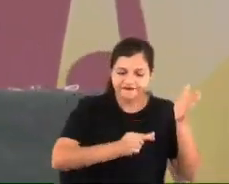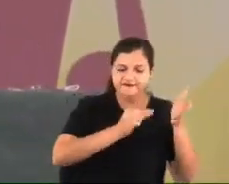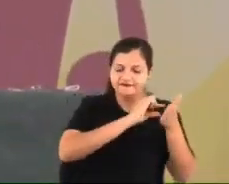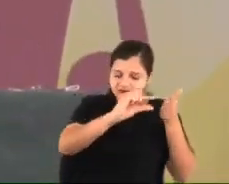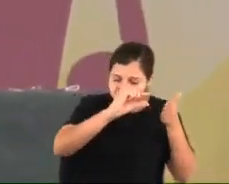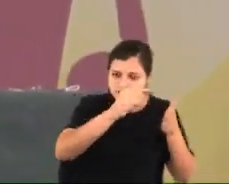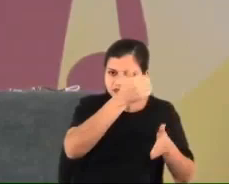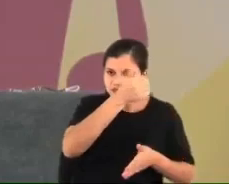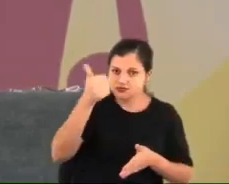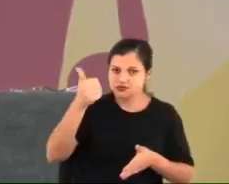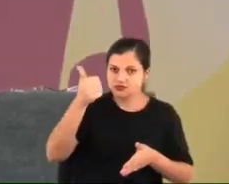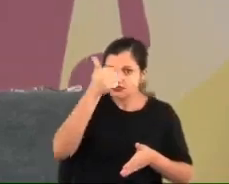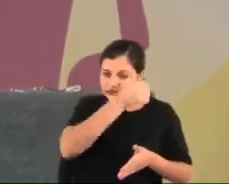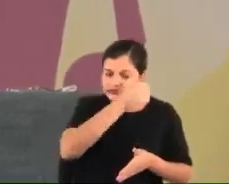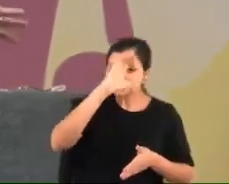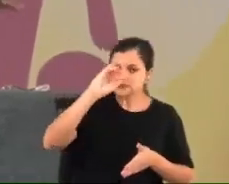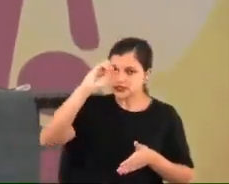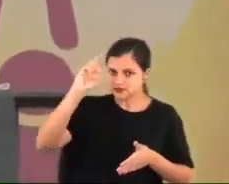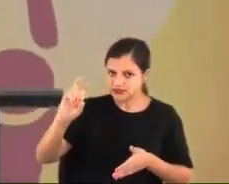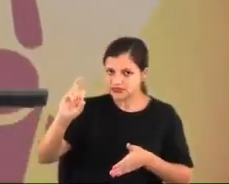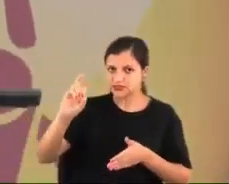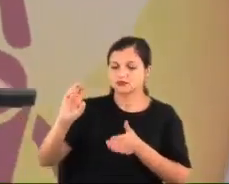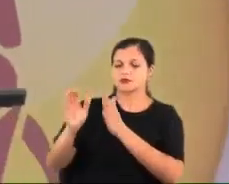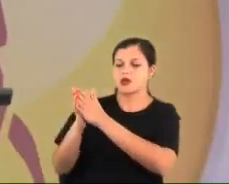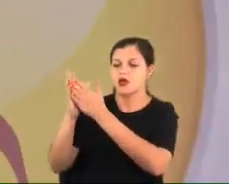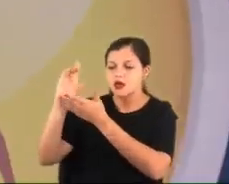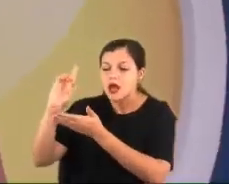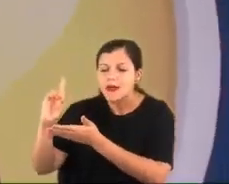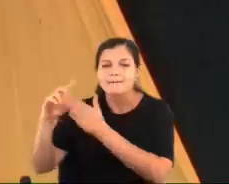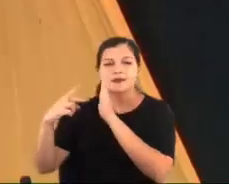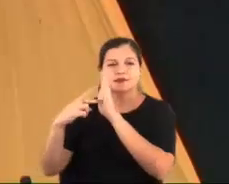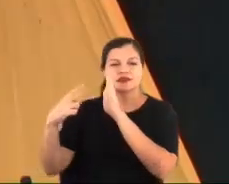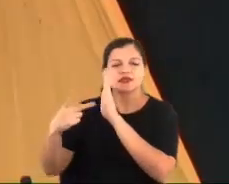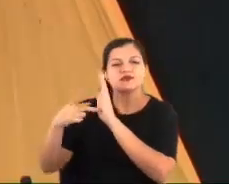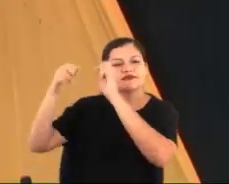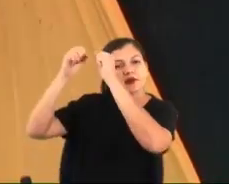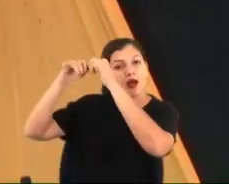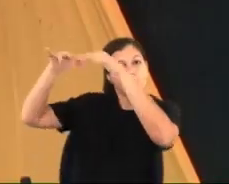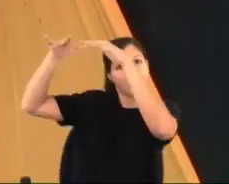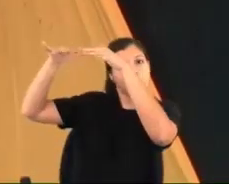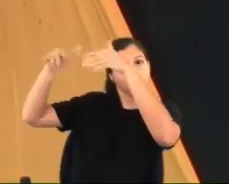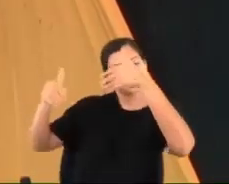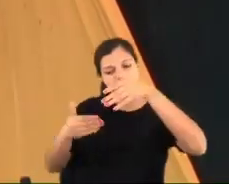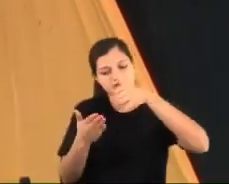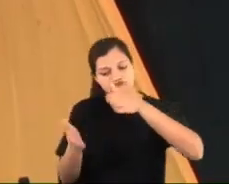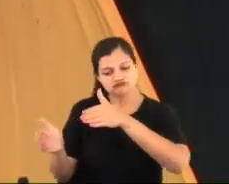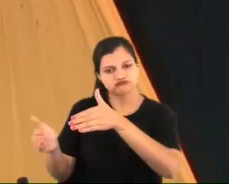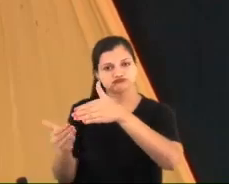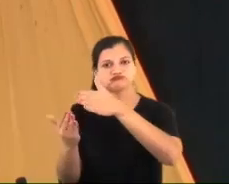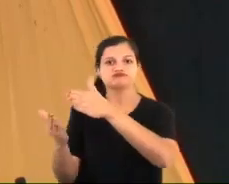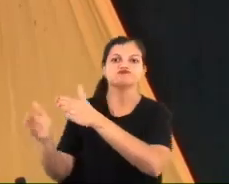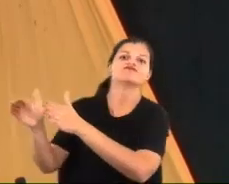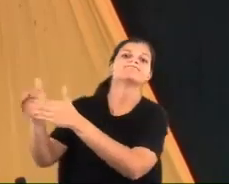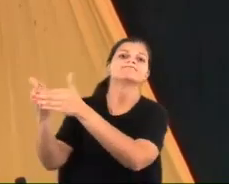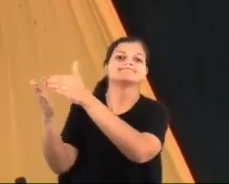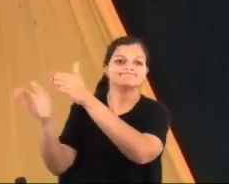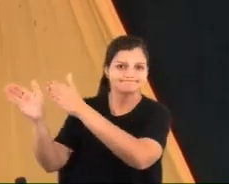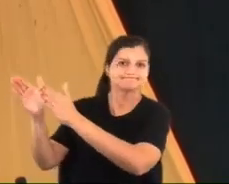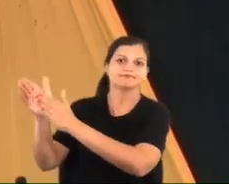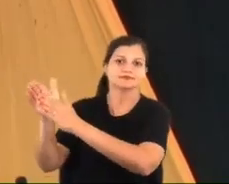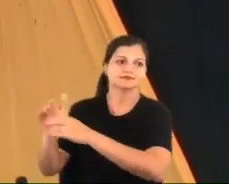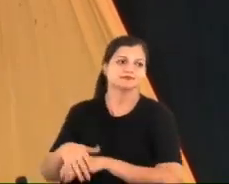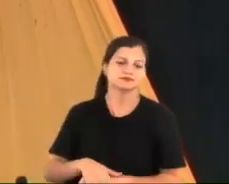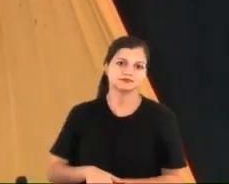palavra é lâmpada que ilumina os meus passos e luz que clareia os meus